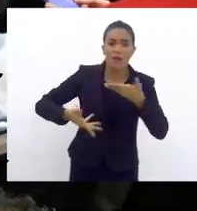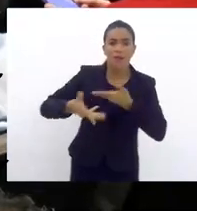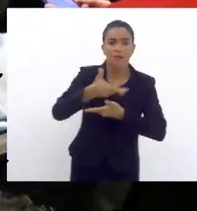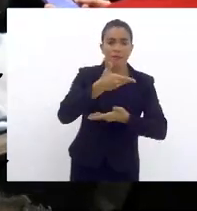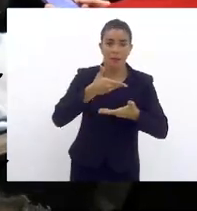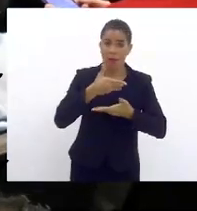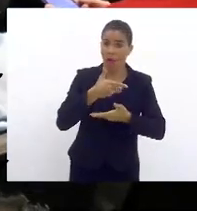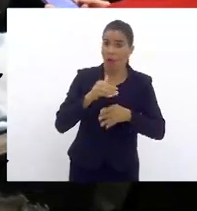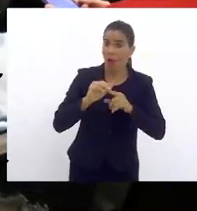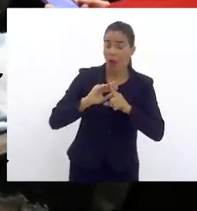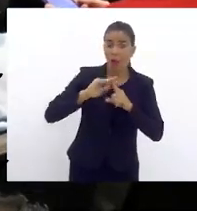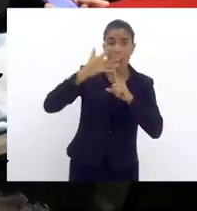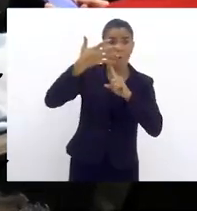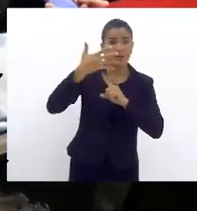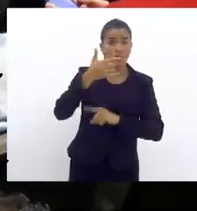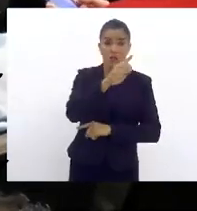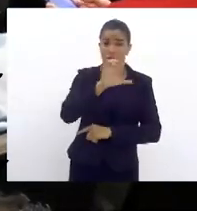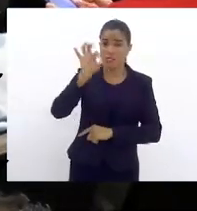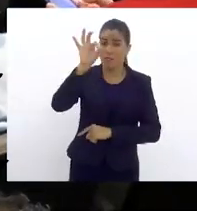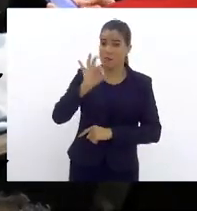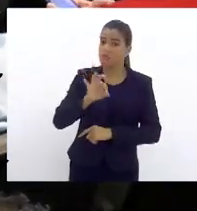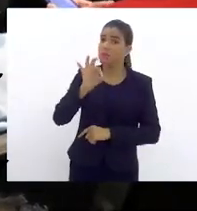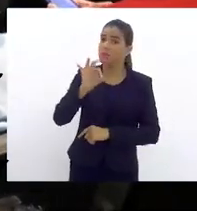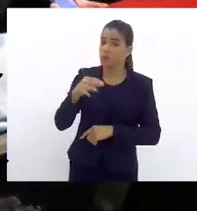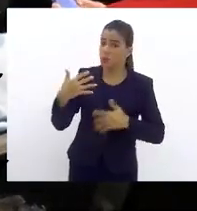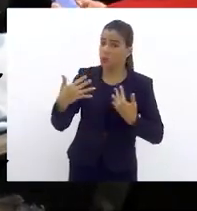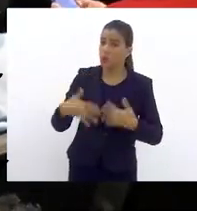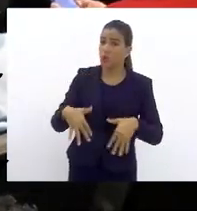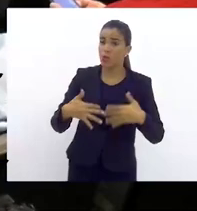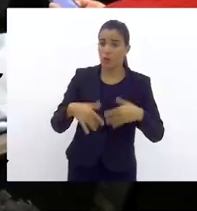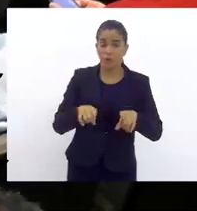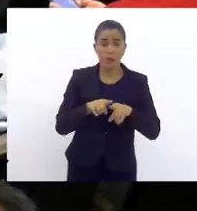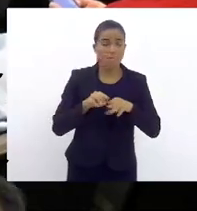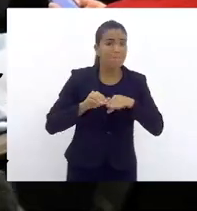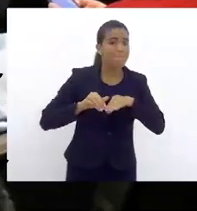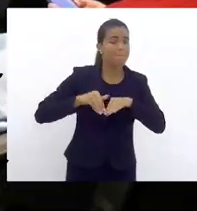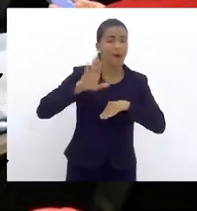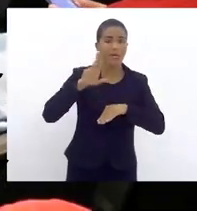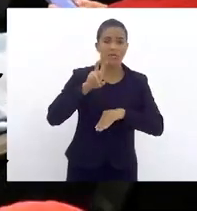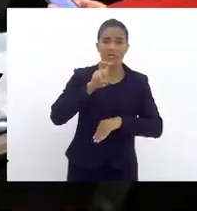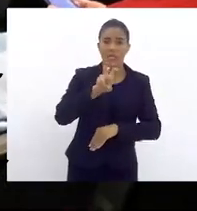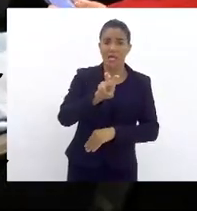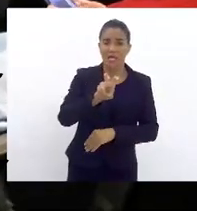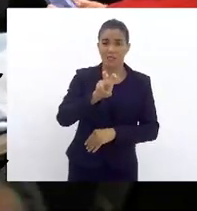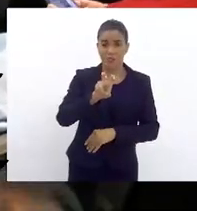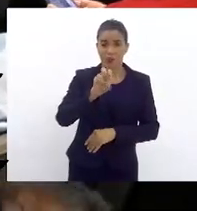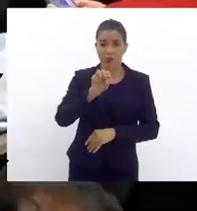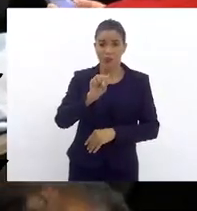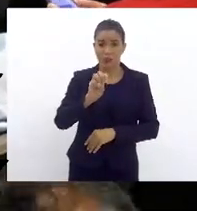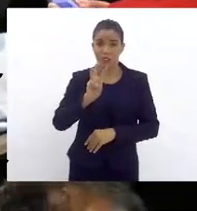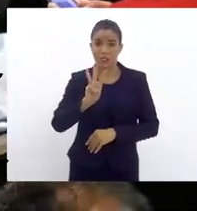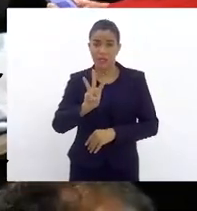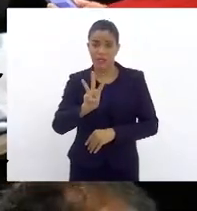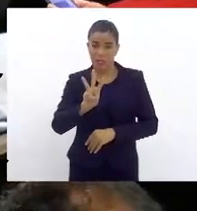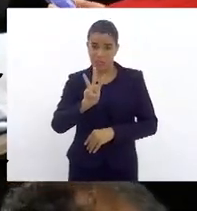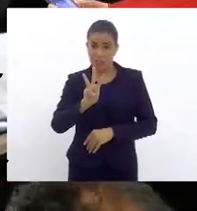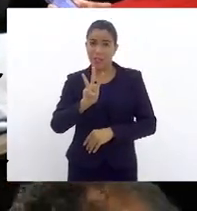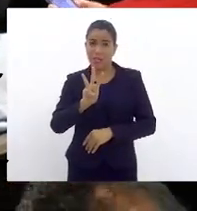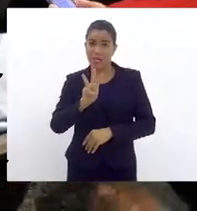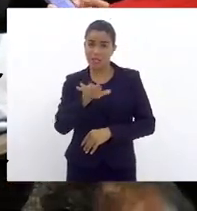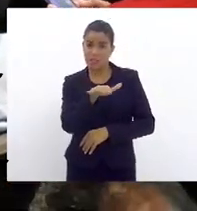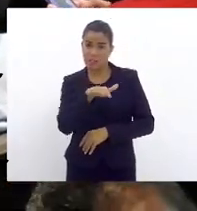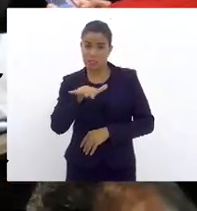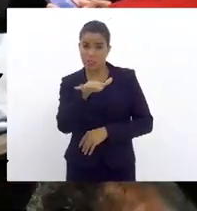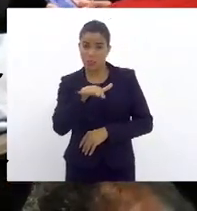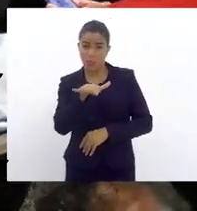nos últimos dois anos né É passou de 583 casos em 2021